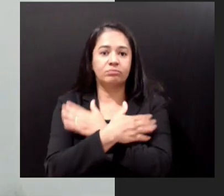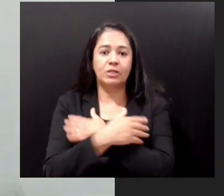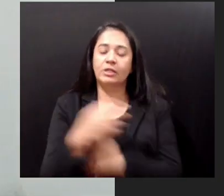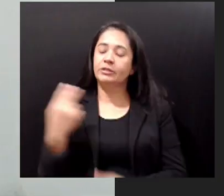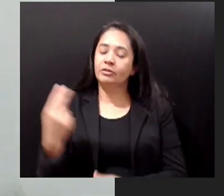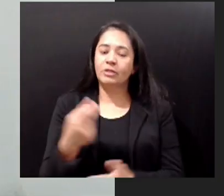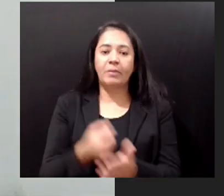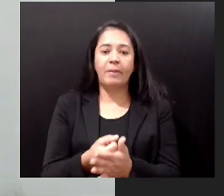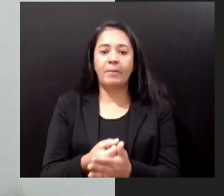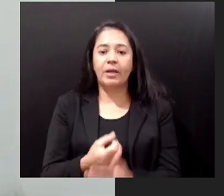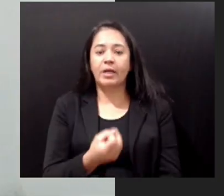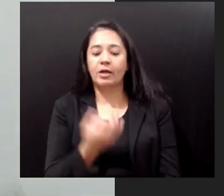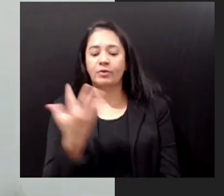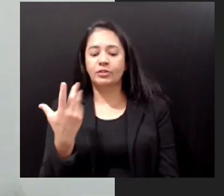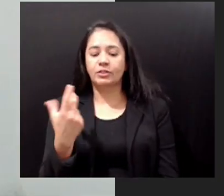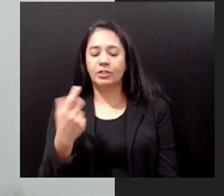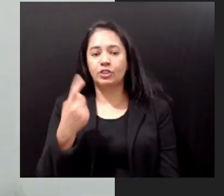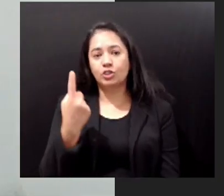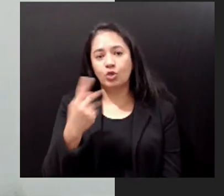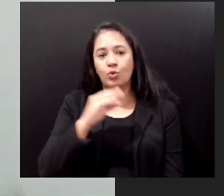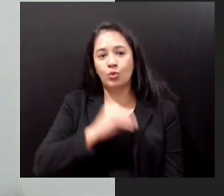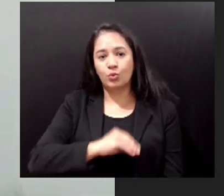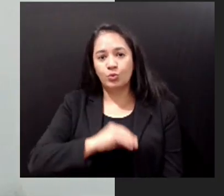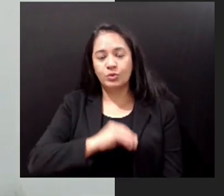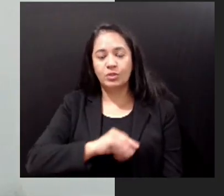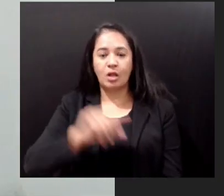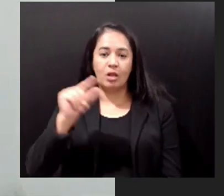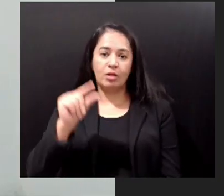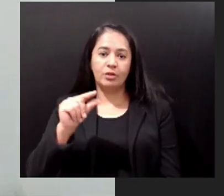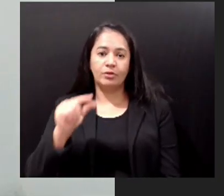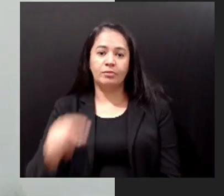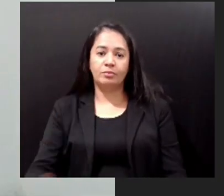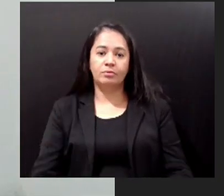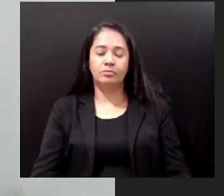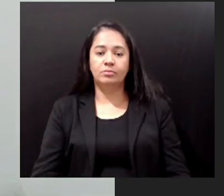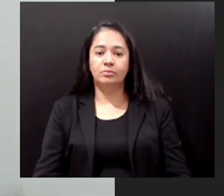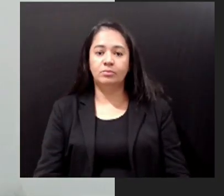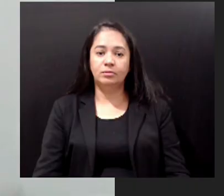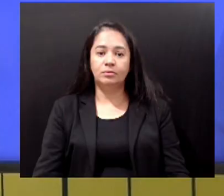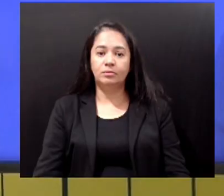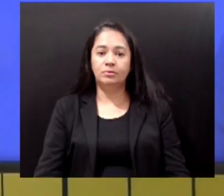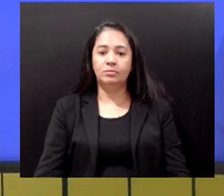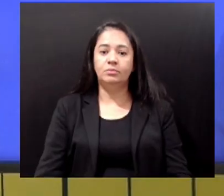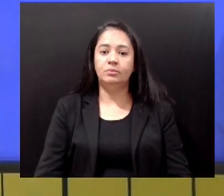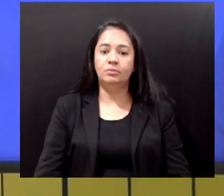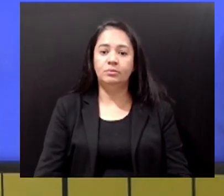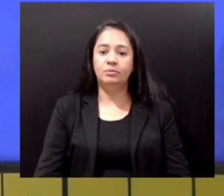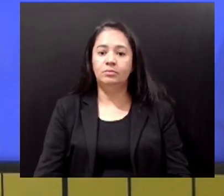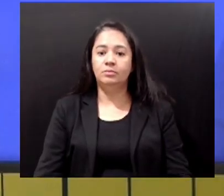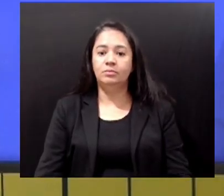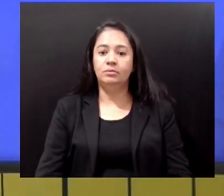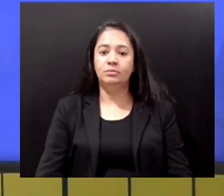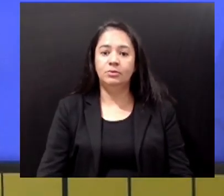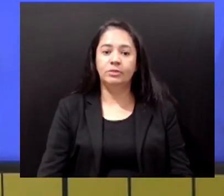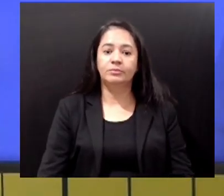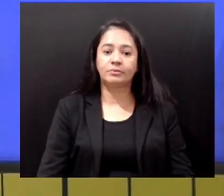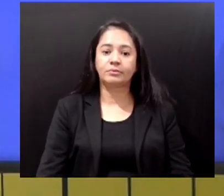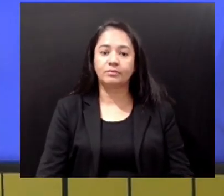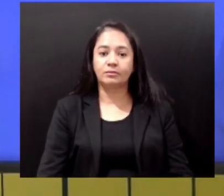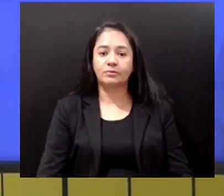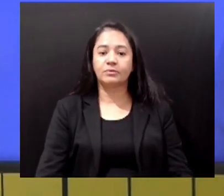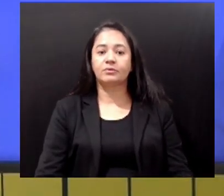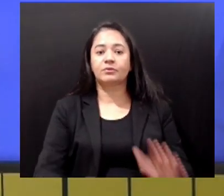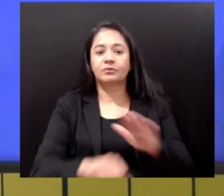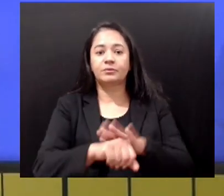de realizar o pagamento nos termos que ela está pagando por hora. Muito bem, né? Realizado então um